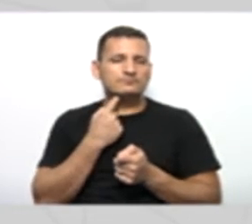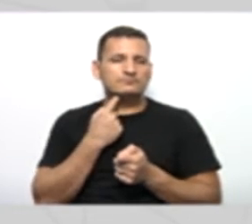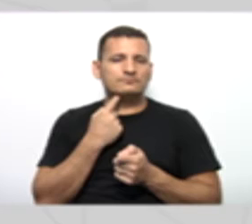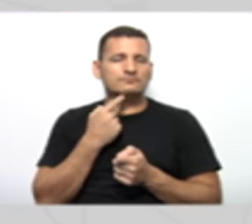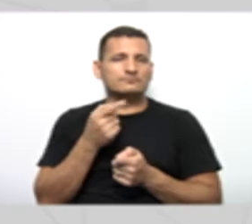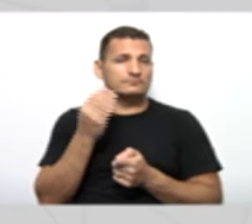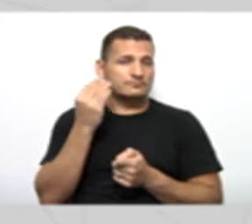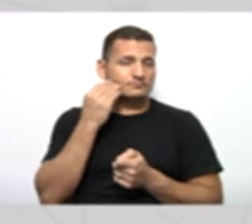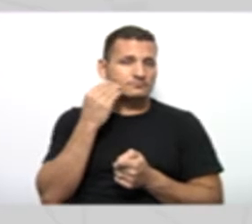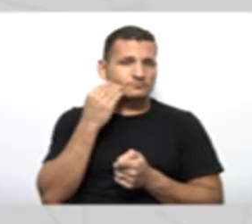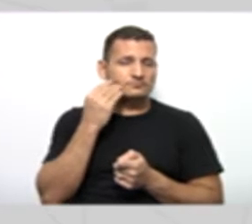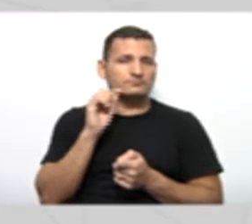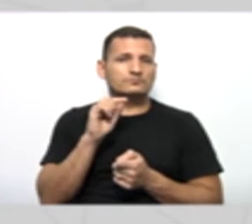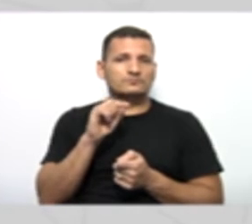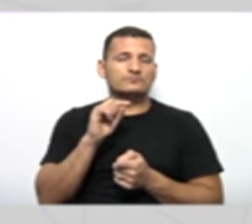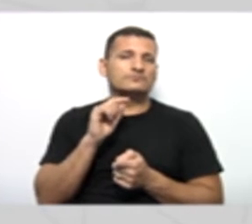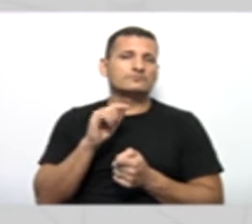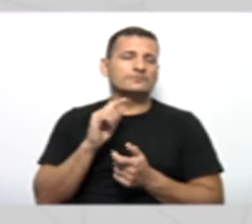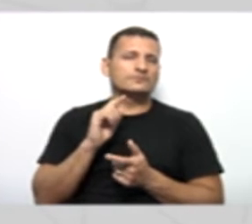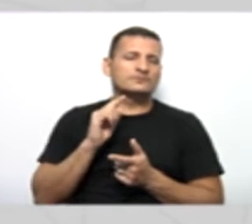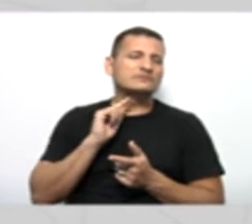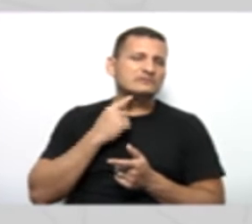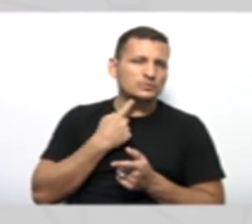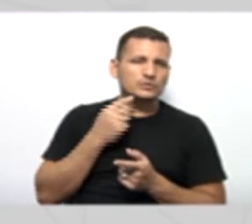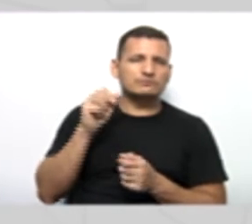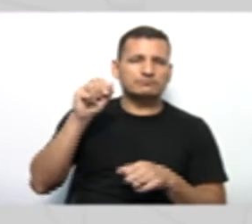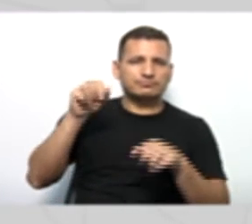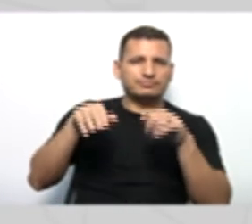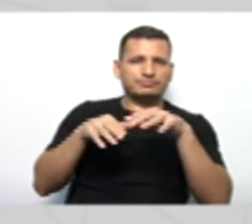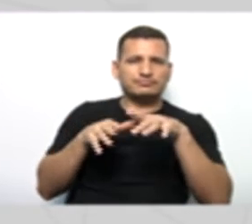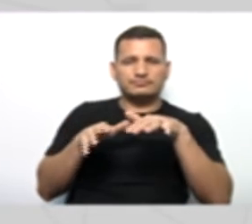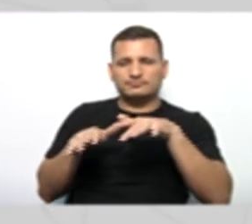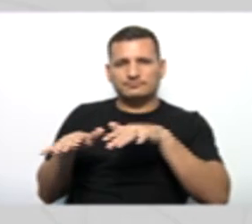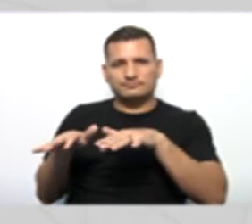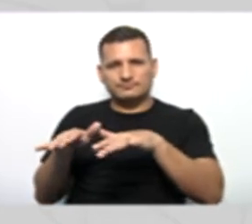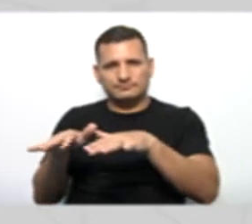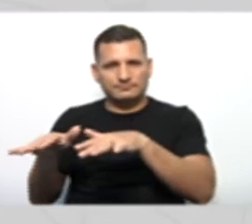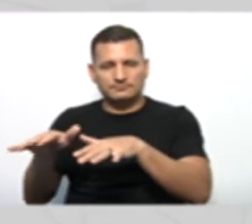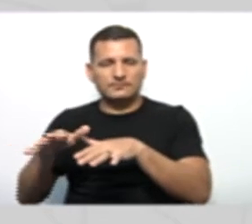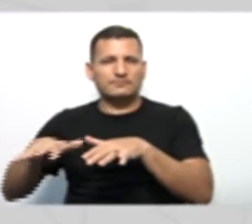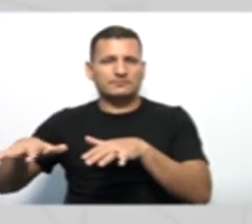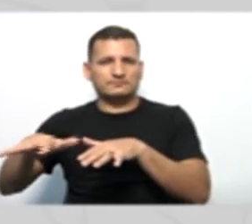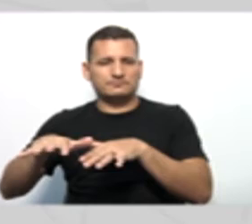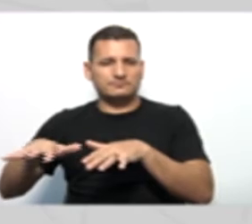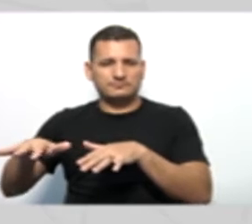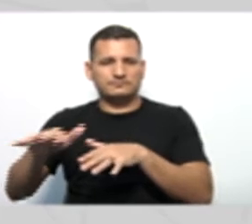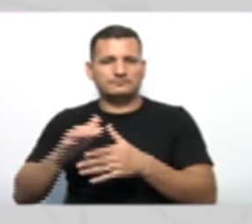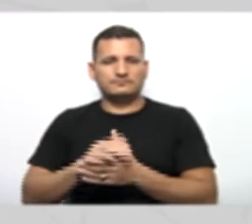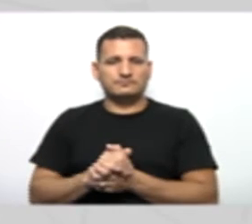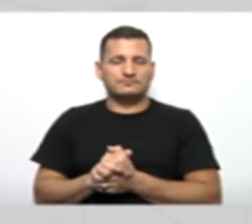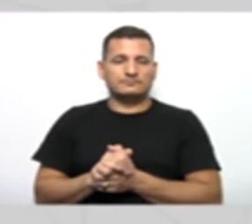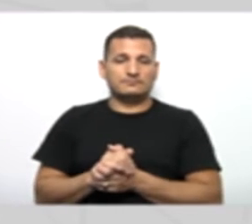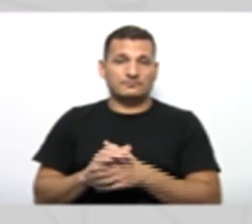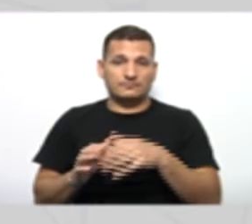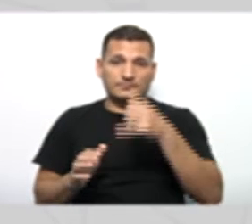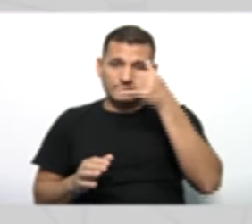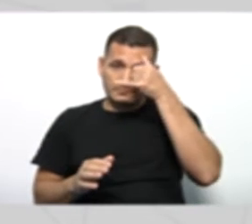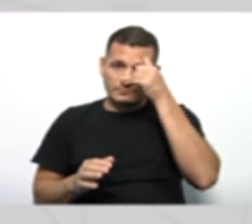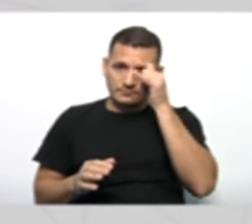tenta impedir que o poluente chegue ao meio ambiente. Prevenção da poluição.